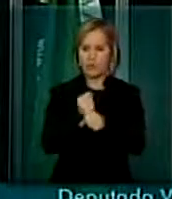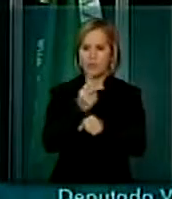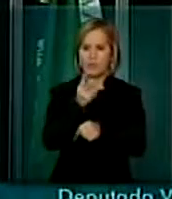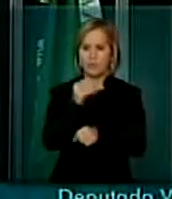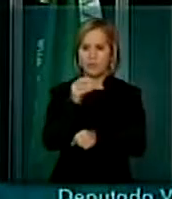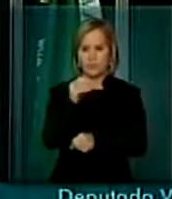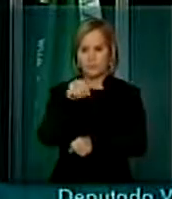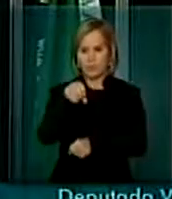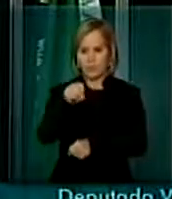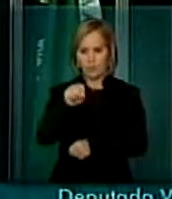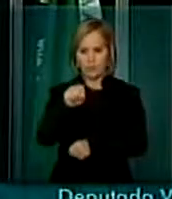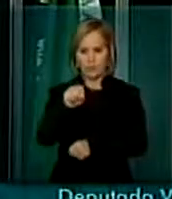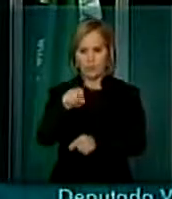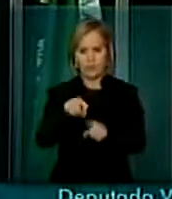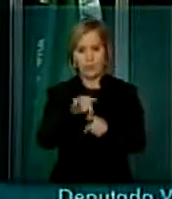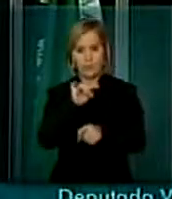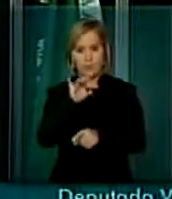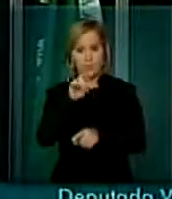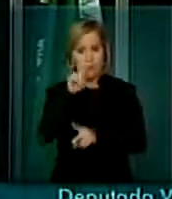que